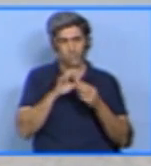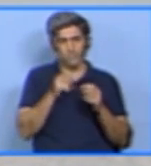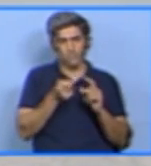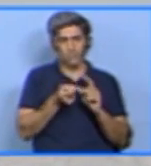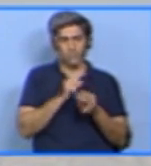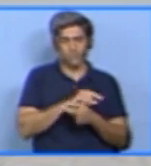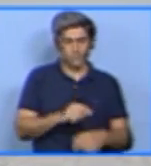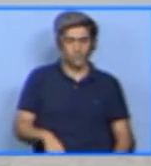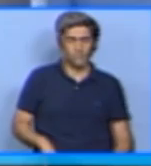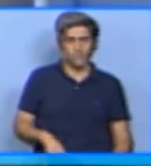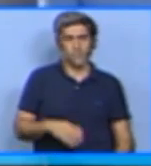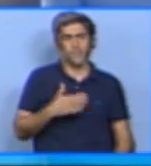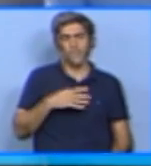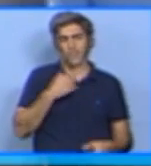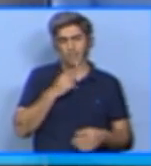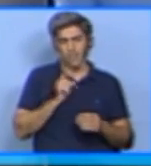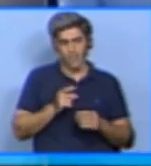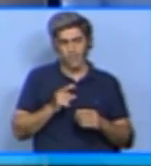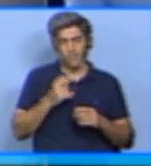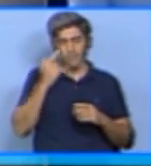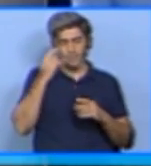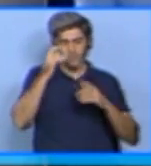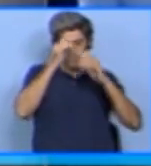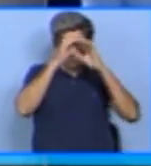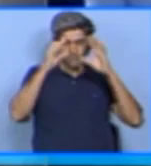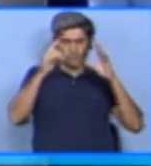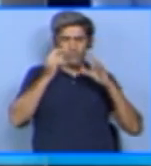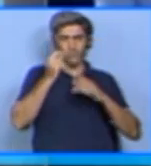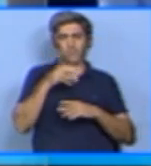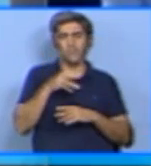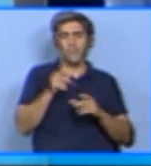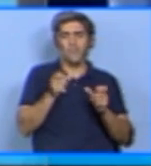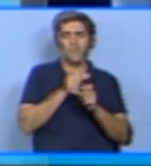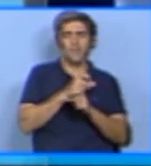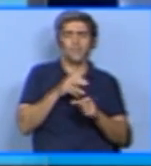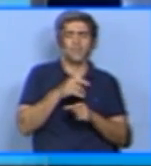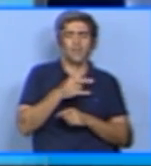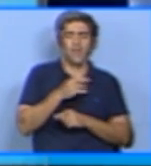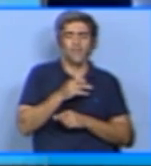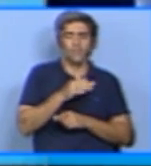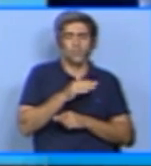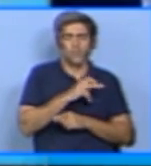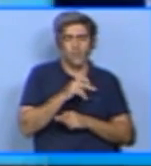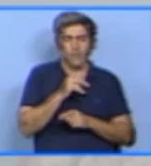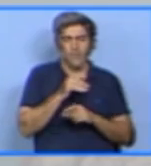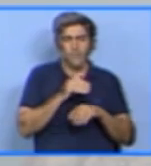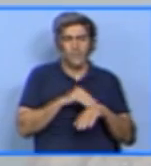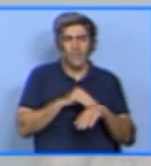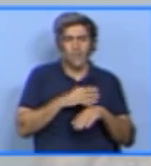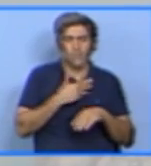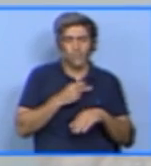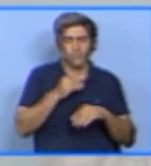E é isso que significa, concretamente, a ideia um bocadinho metafórica do pecado dos anjos. As realidades muito